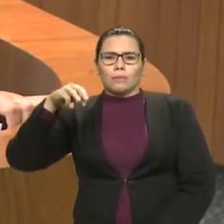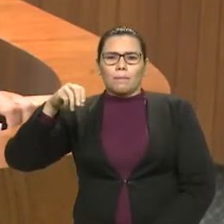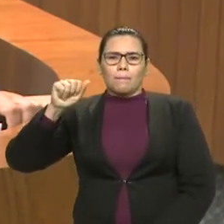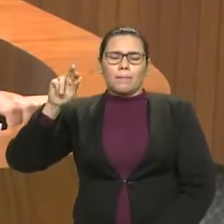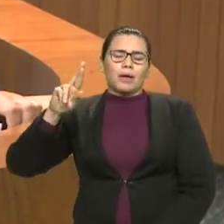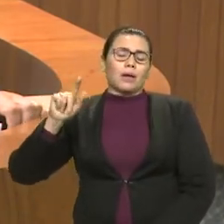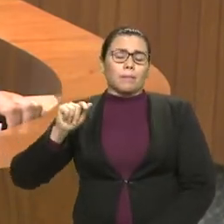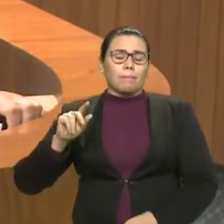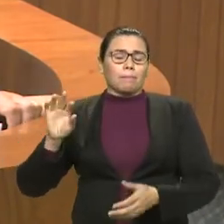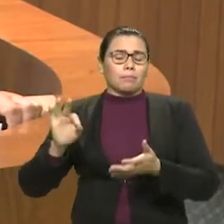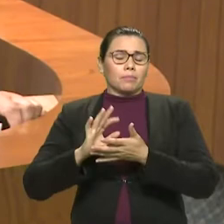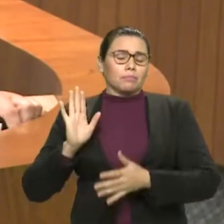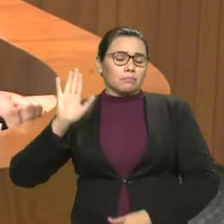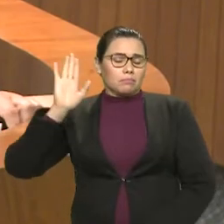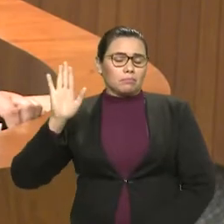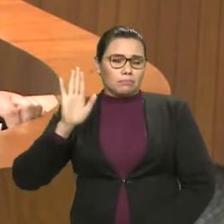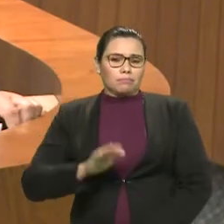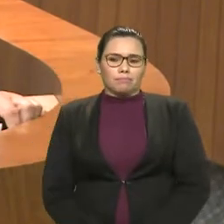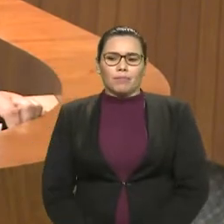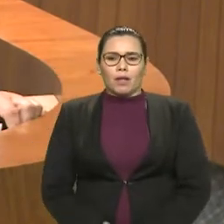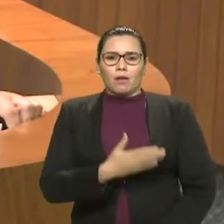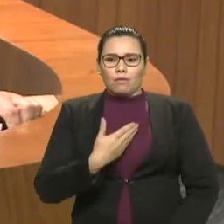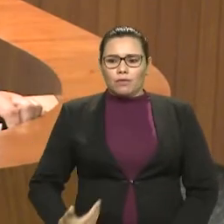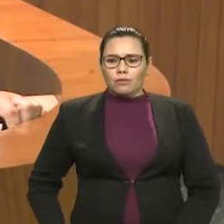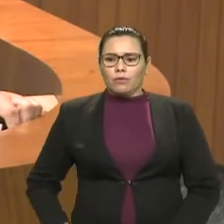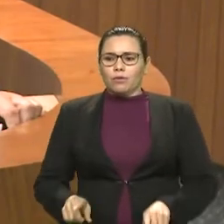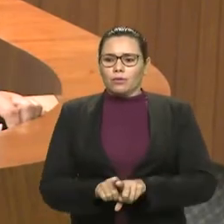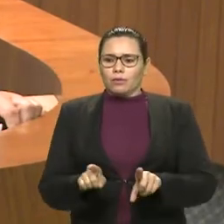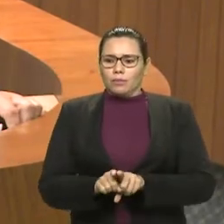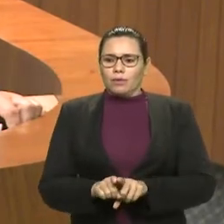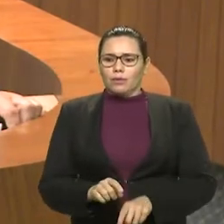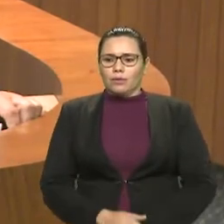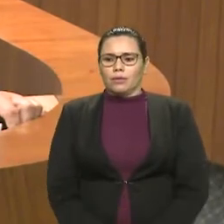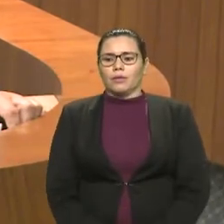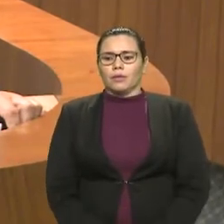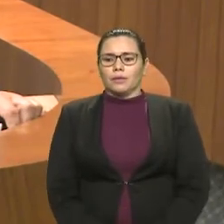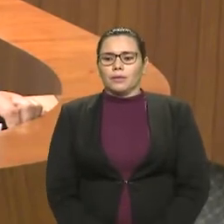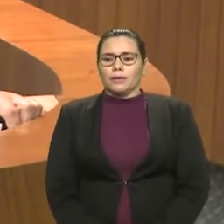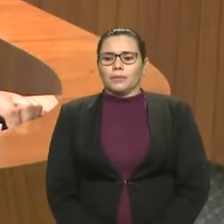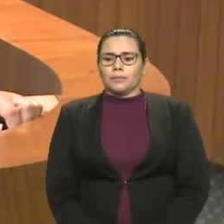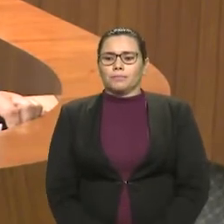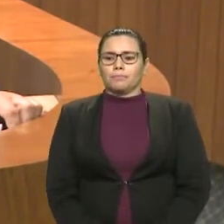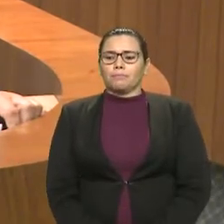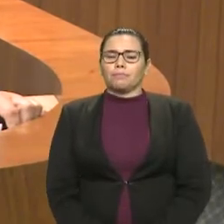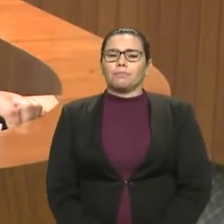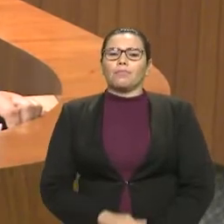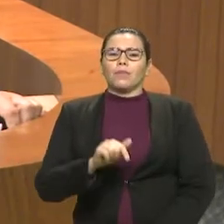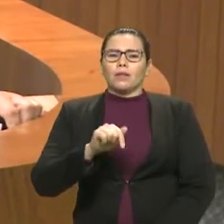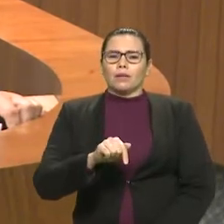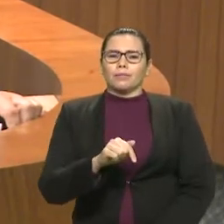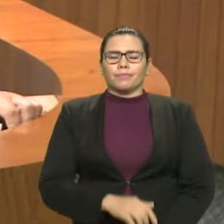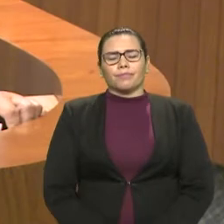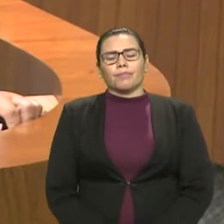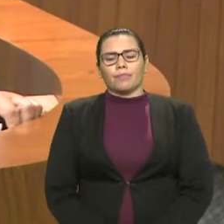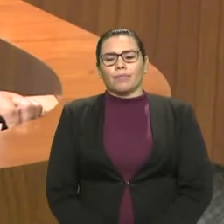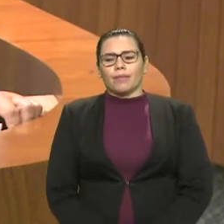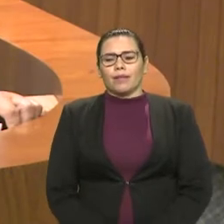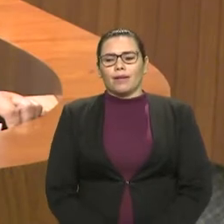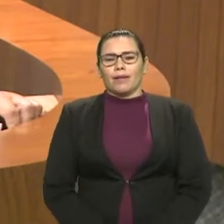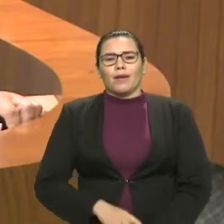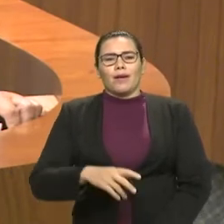federal Paulo Marinho Junior né uma visita amistosa Visitamos o Mercado Central onde nós comemos lá o